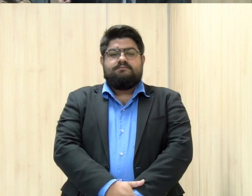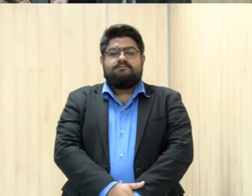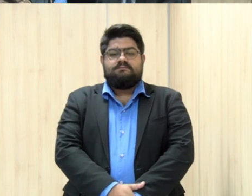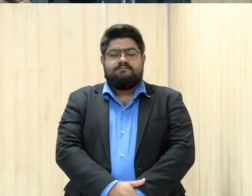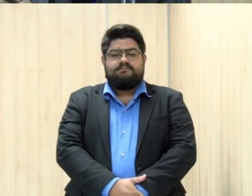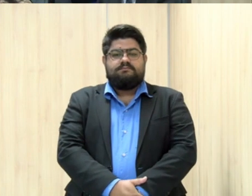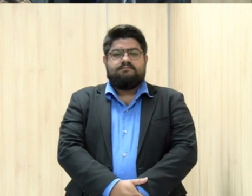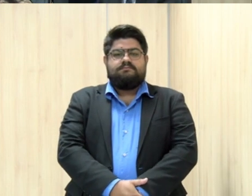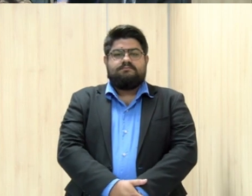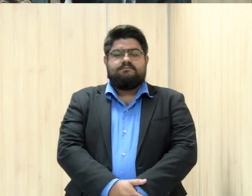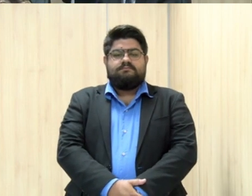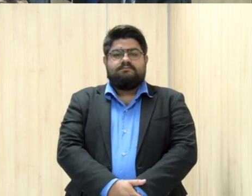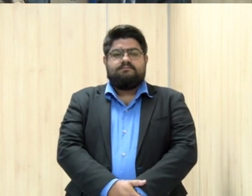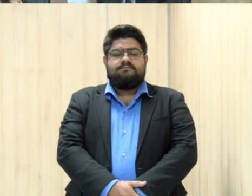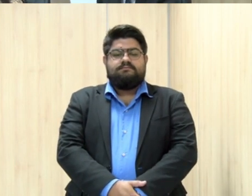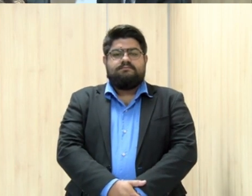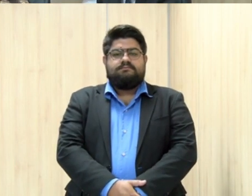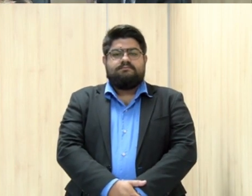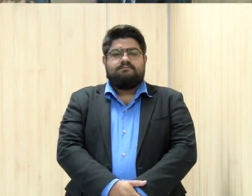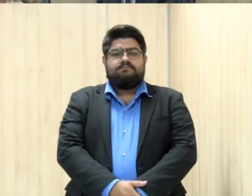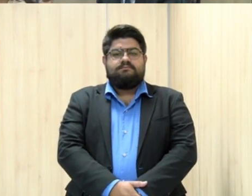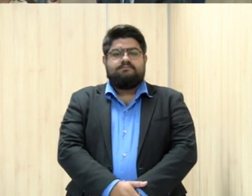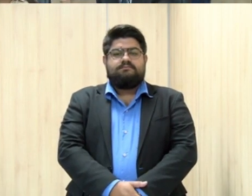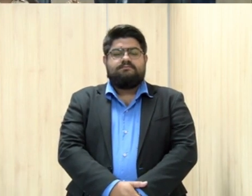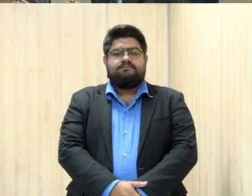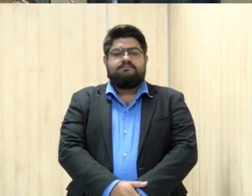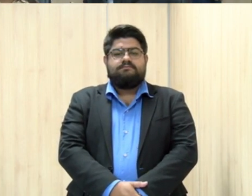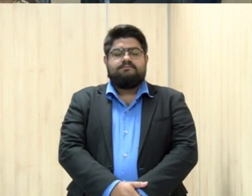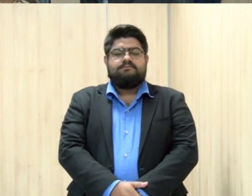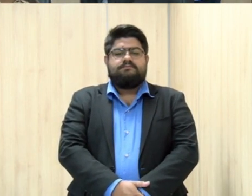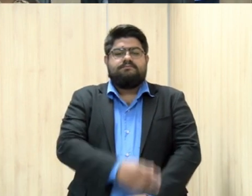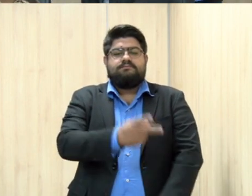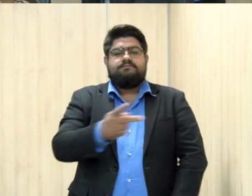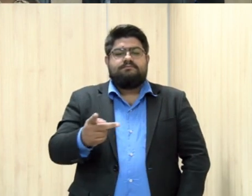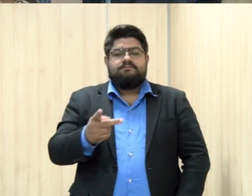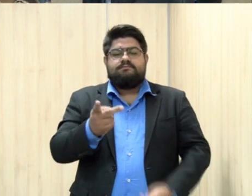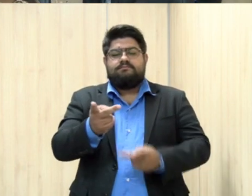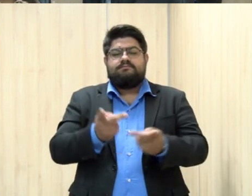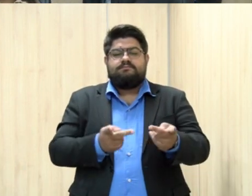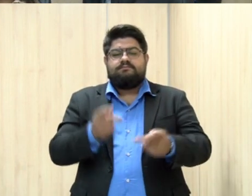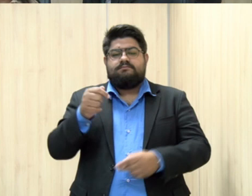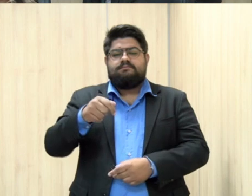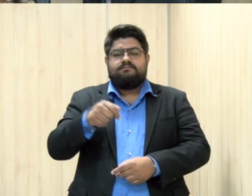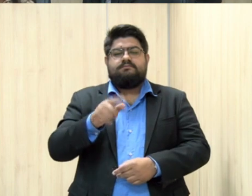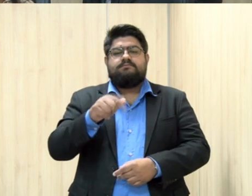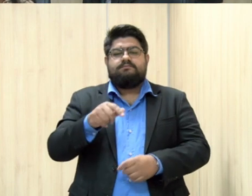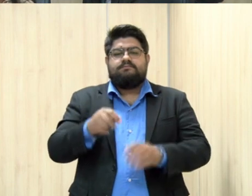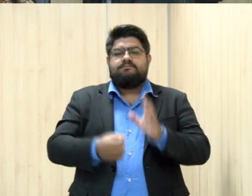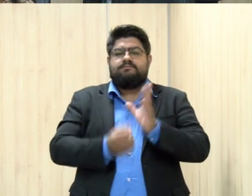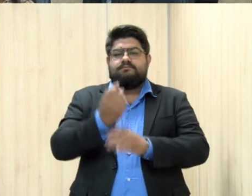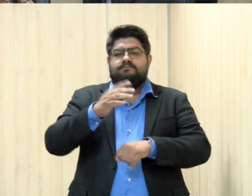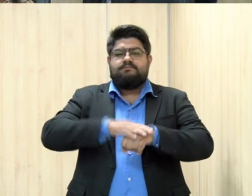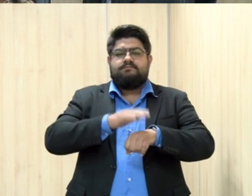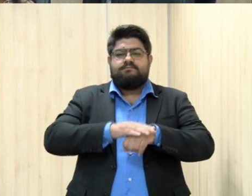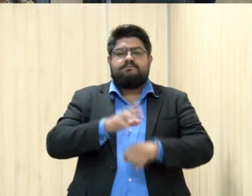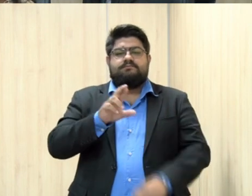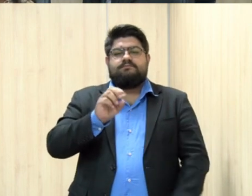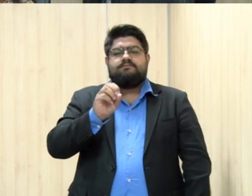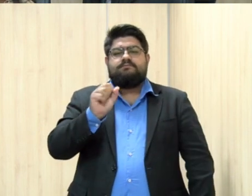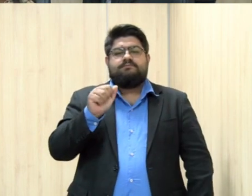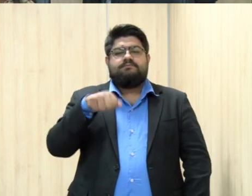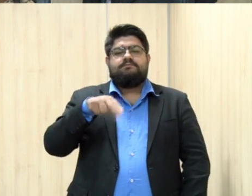eu sou totalmente a favor dessa de projeto de autoria da deputada Rosângela